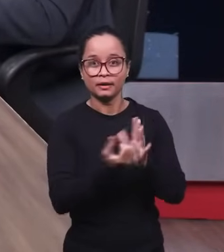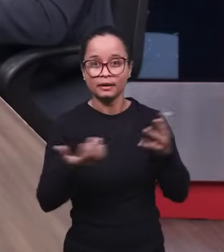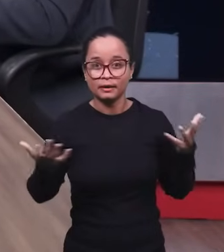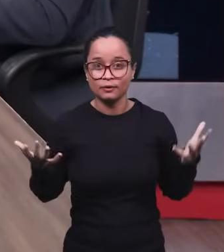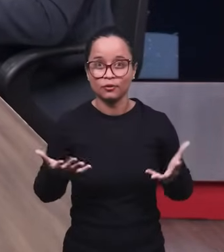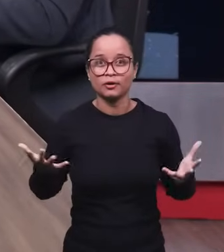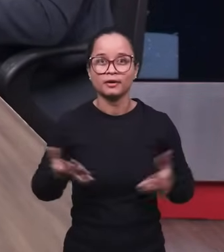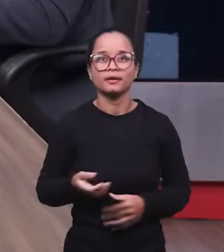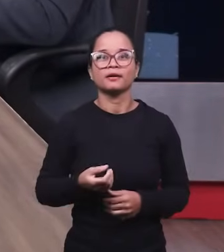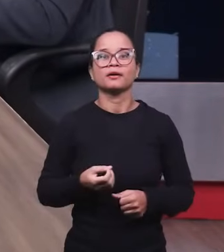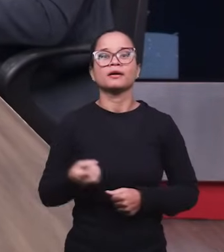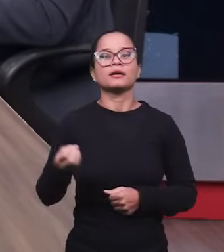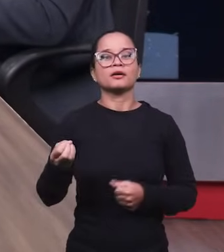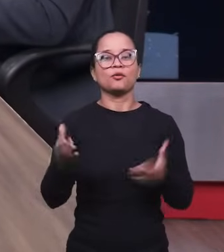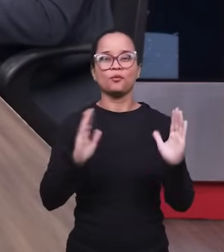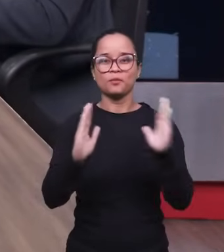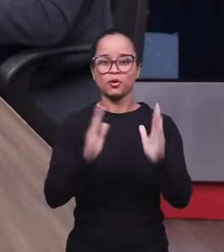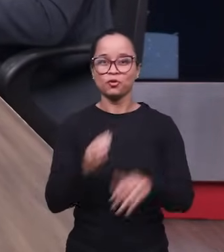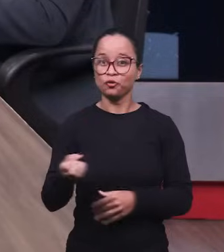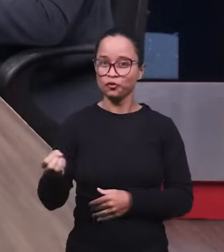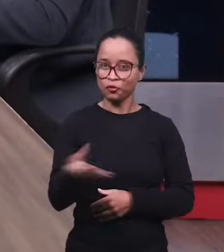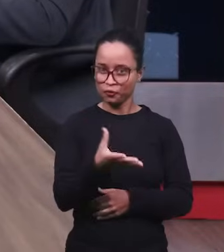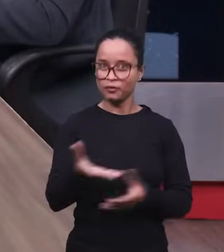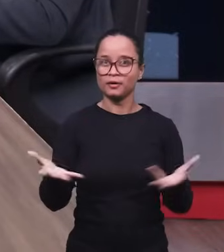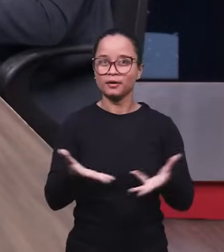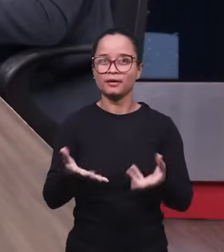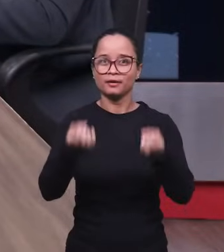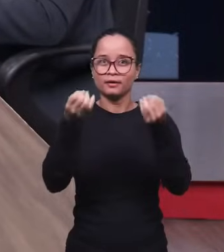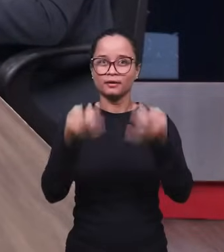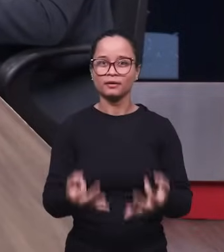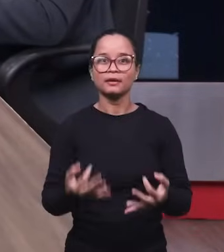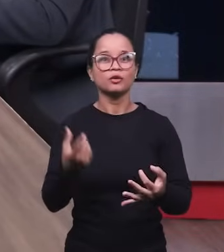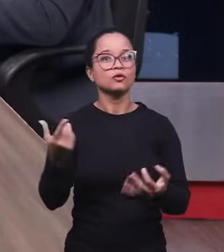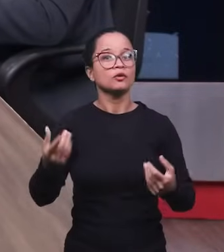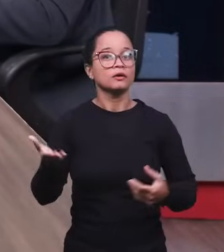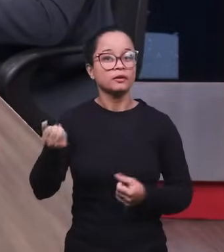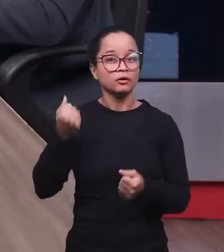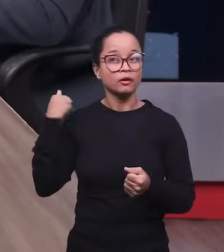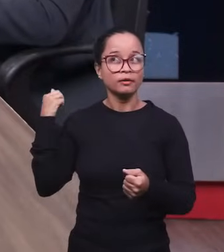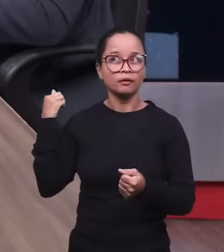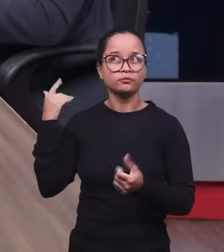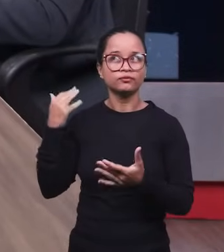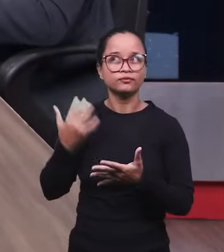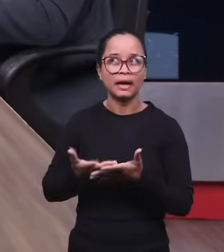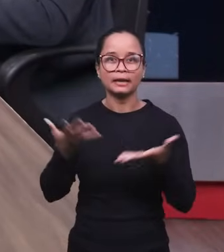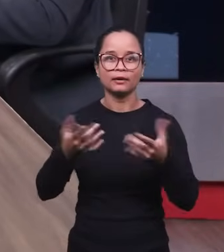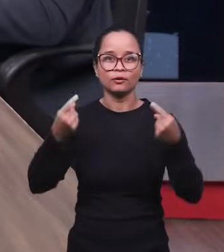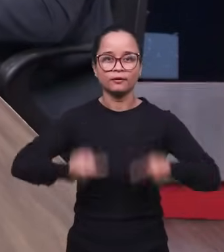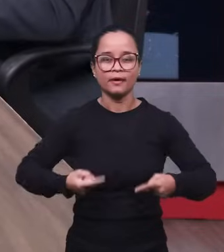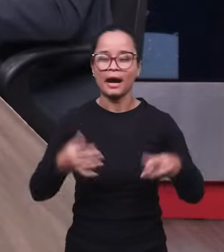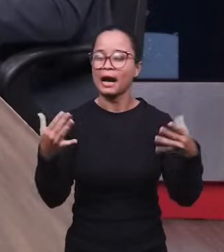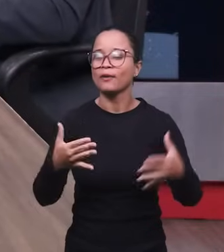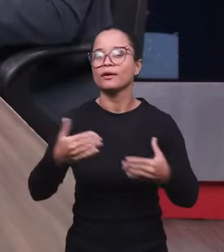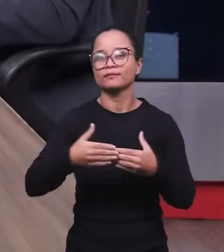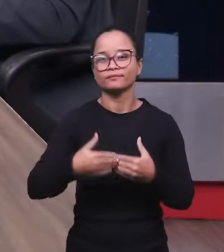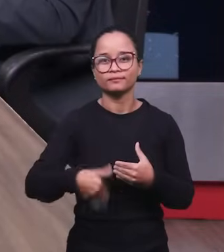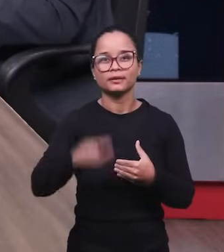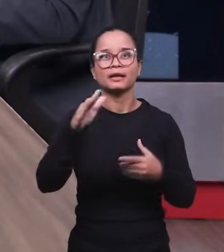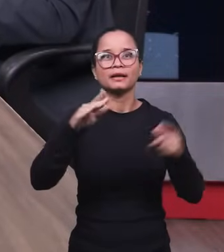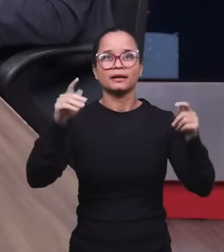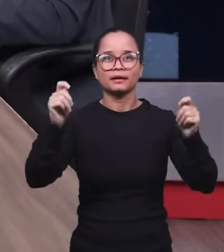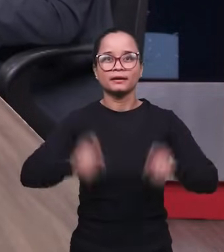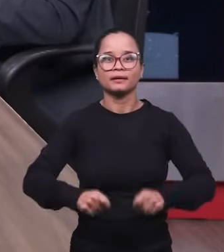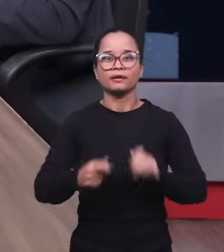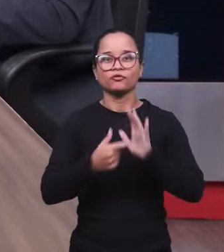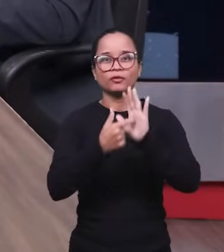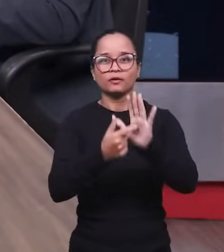marcaram agora aquilo que vai ser o momento atual nosso. Eu estou falando aqui do que nós enfrentamos até aqui. Sim. E agora nós temos